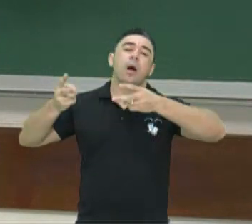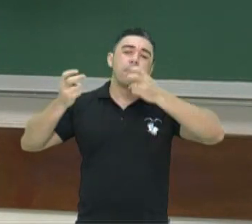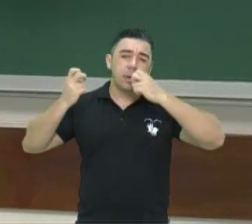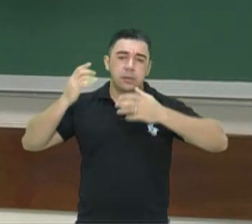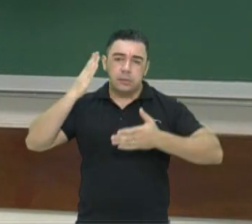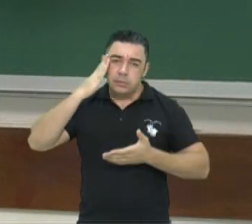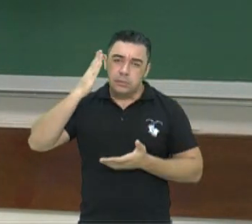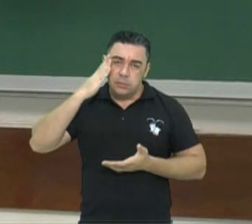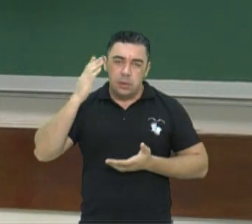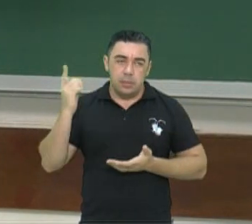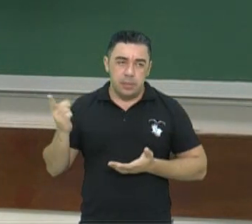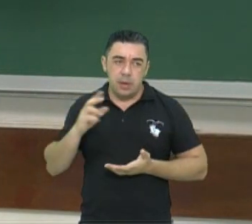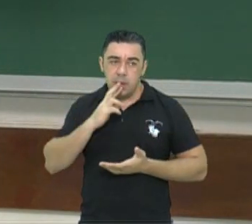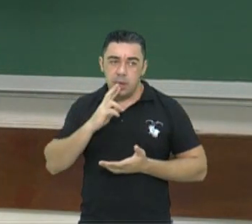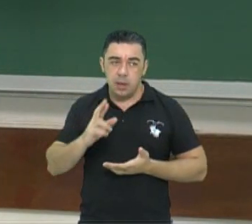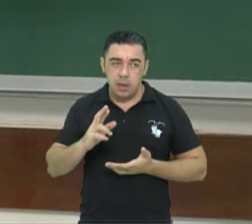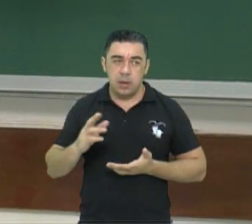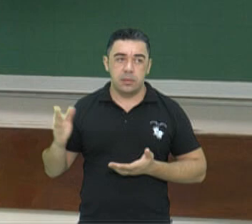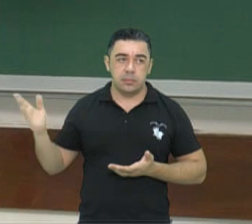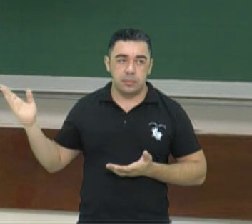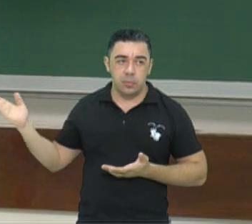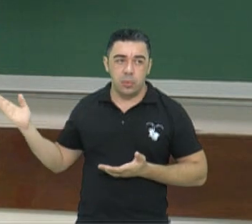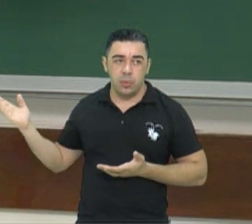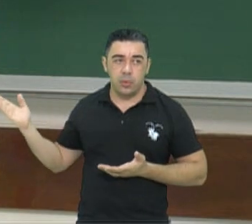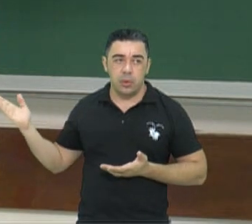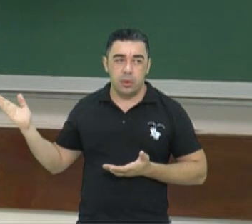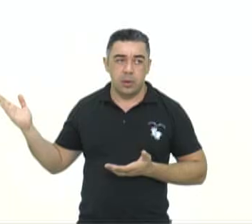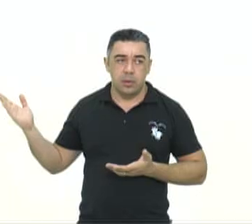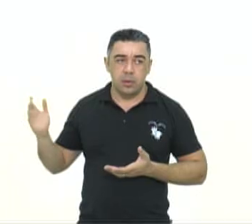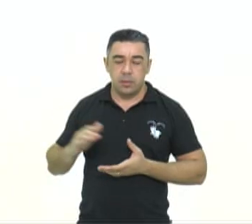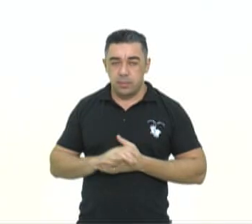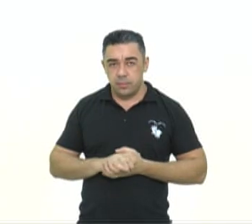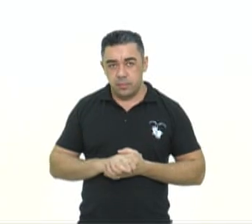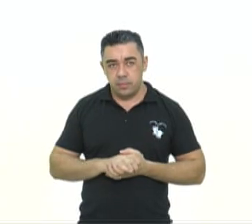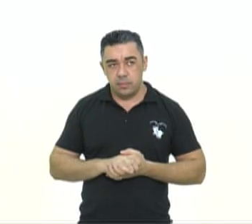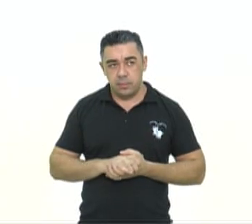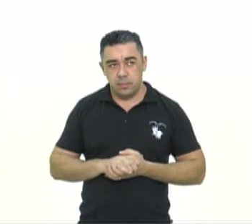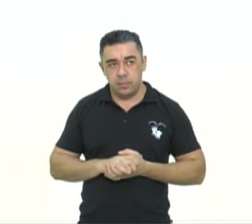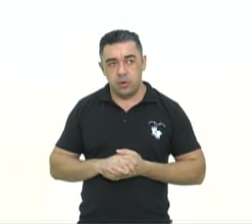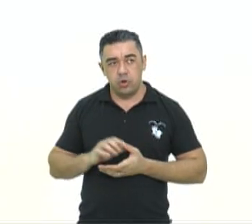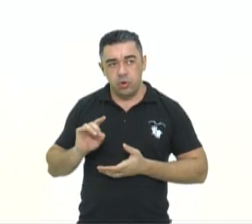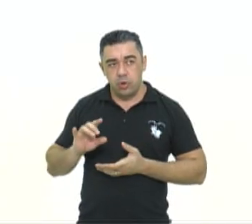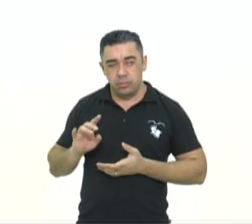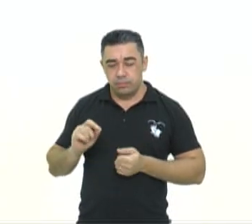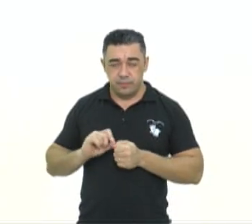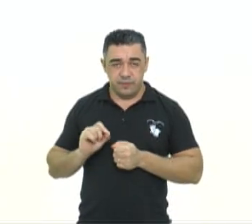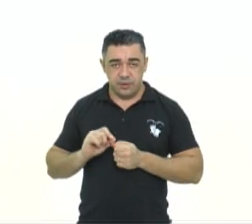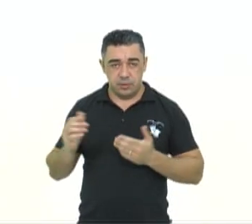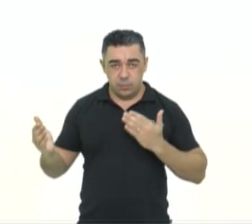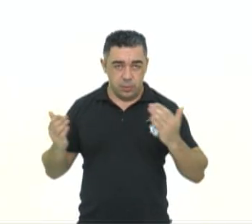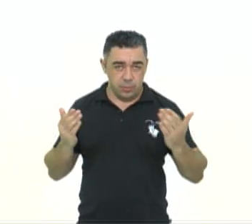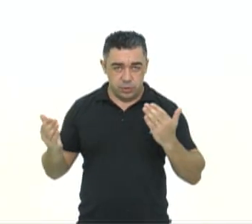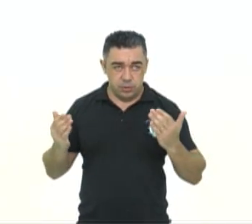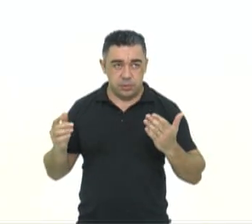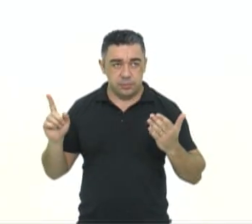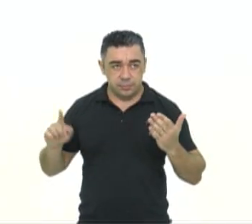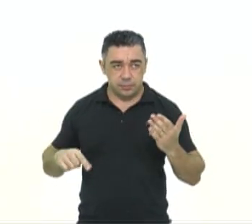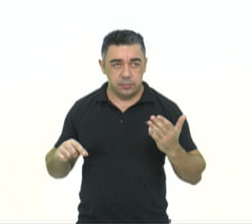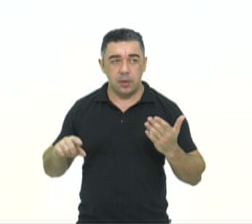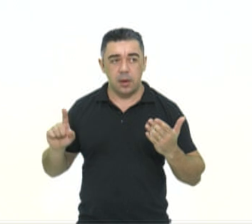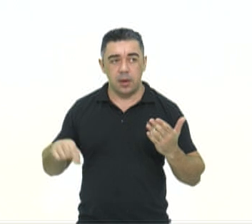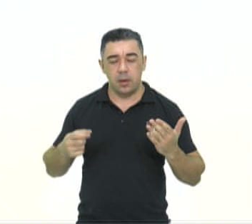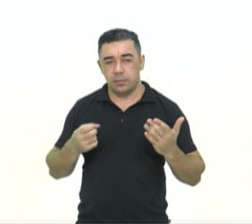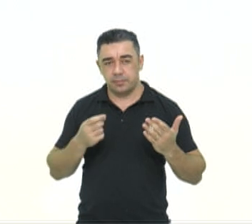a situação. Então, resolvendo, eu tenho o quê? Sendo assim, basta eu usar, né, a